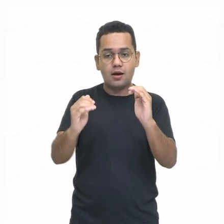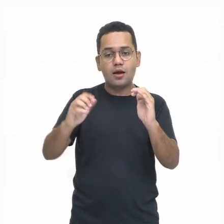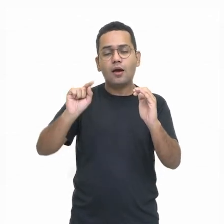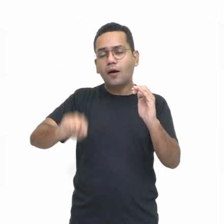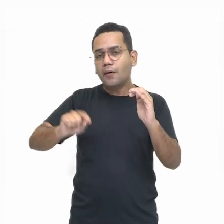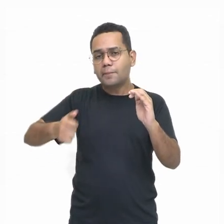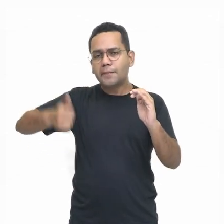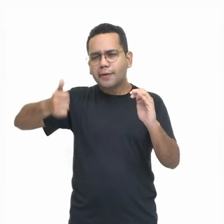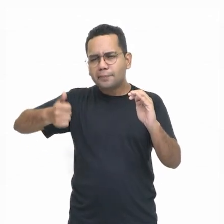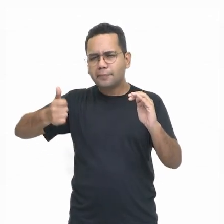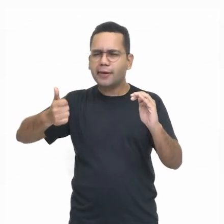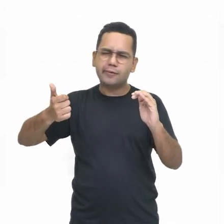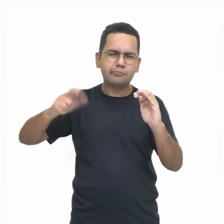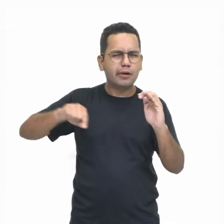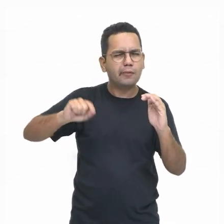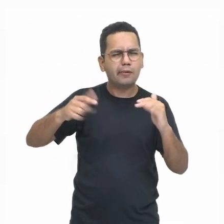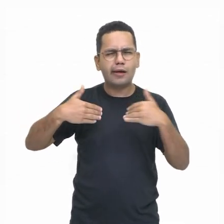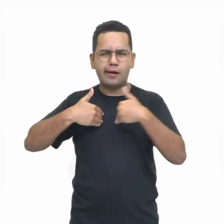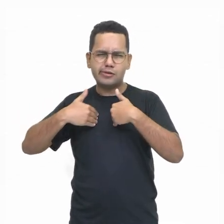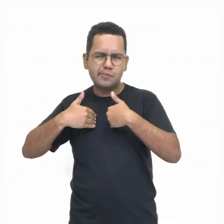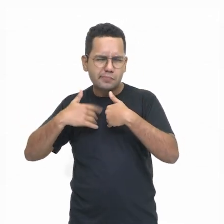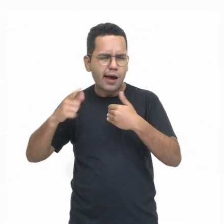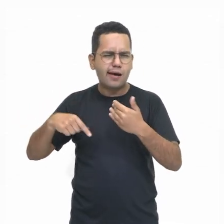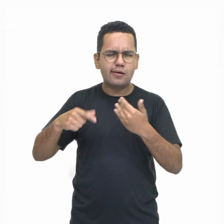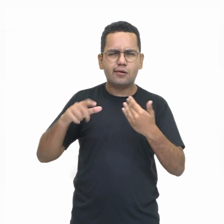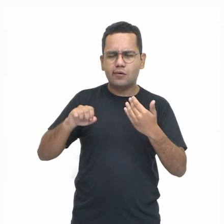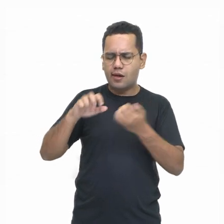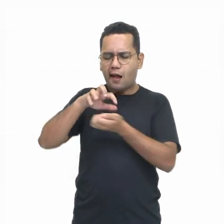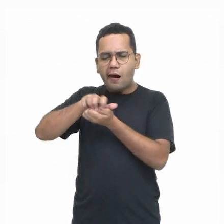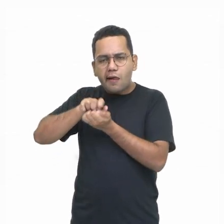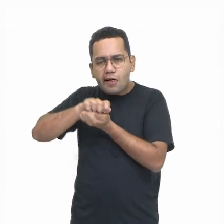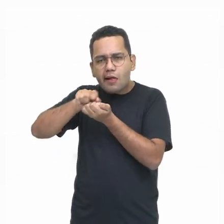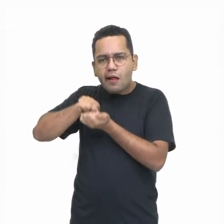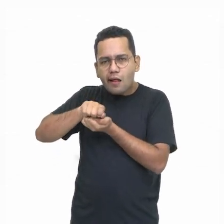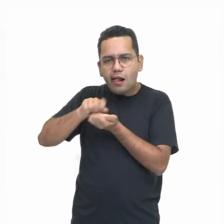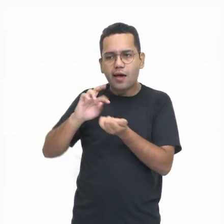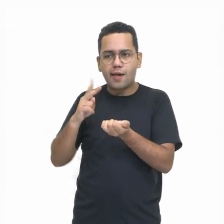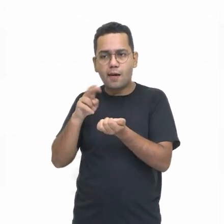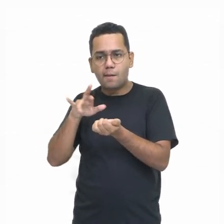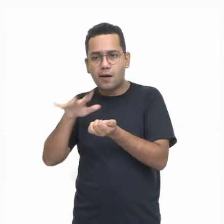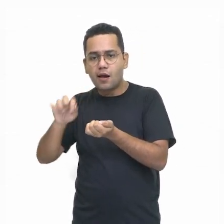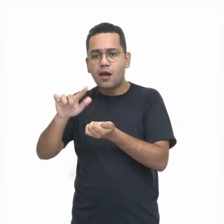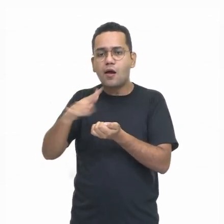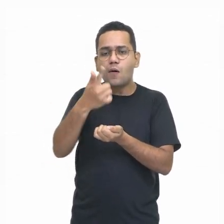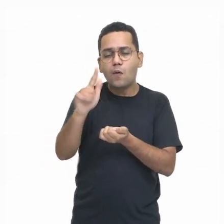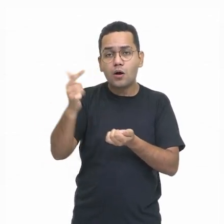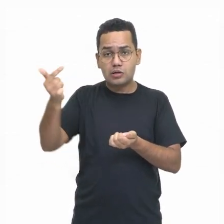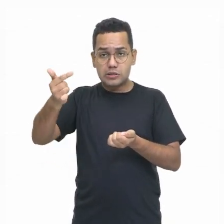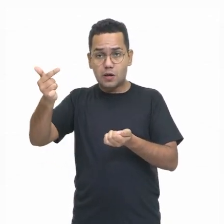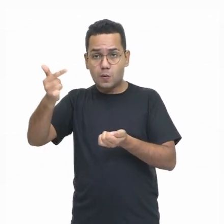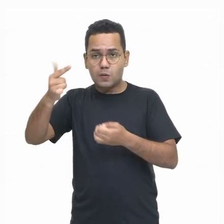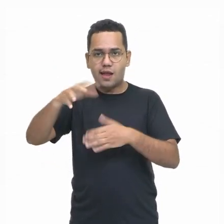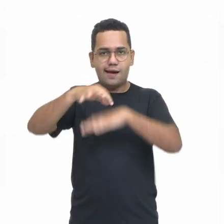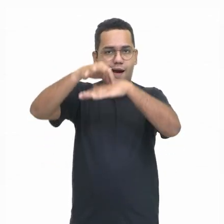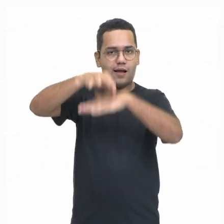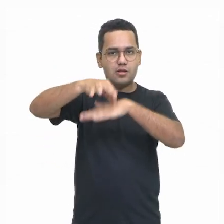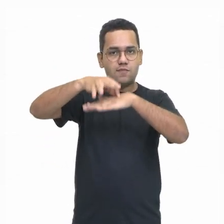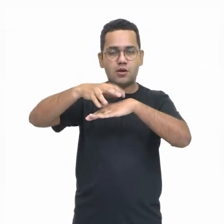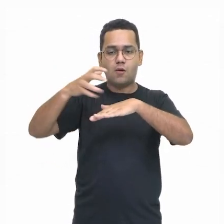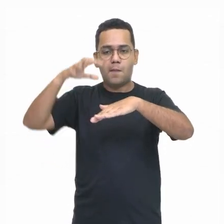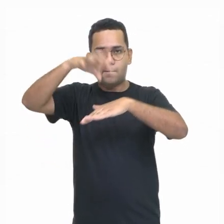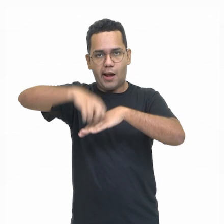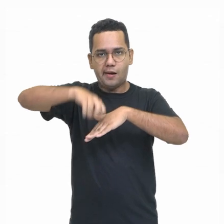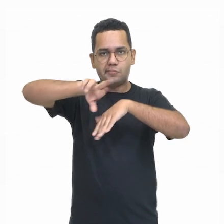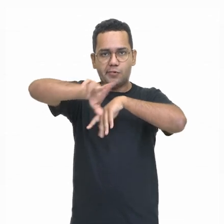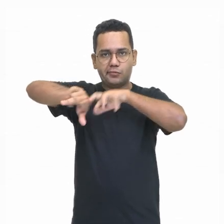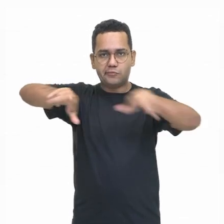consumidores secundários já são carnívoros e assim sucessivamente se alimentam de outros animais. Ao longo de